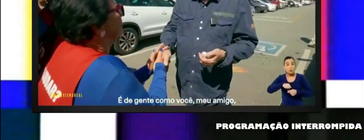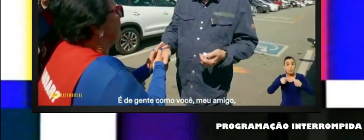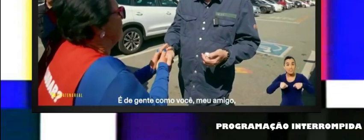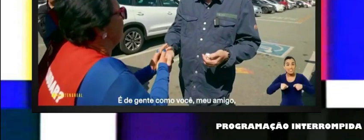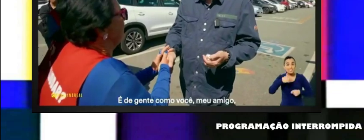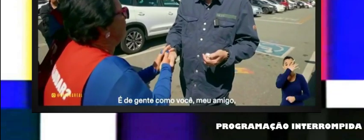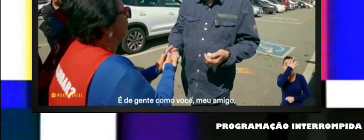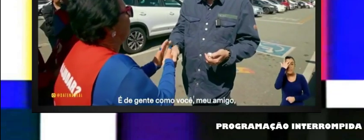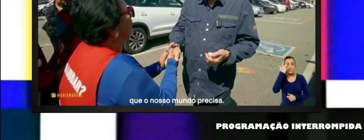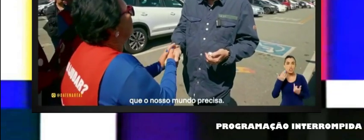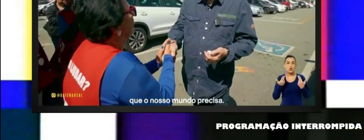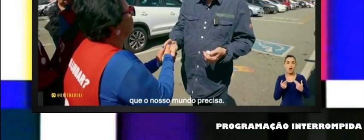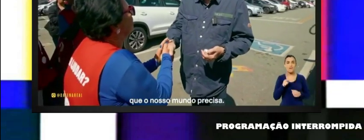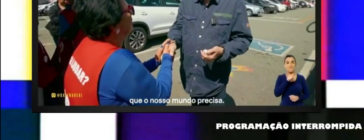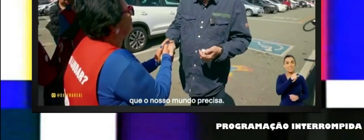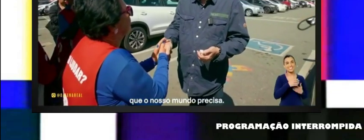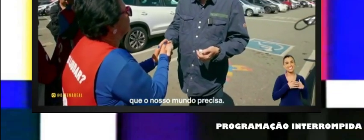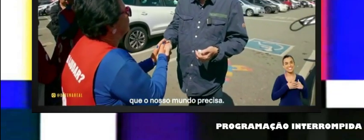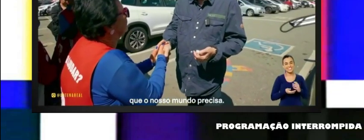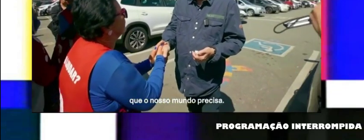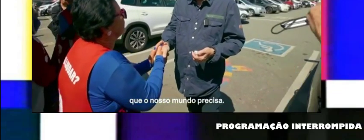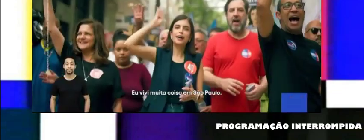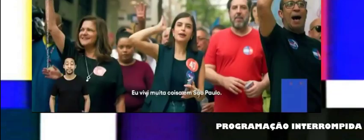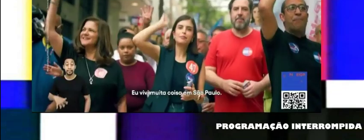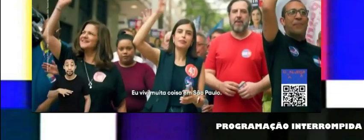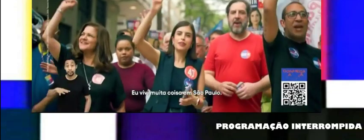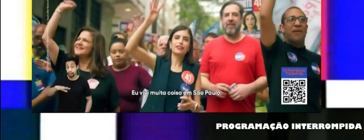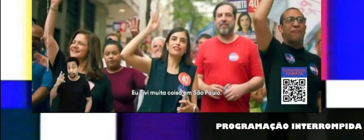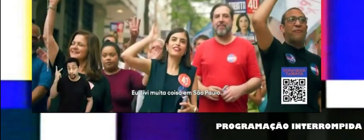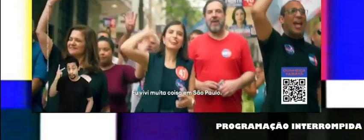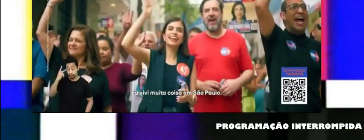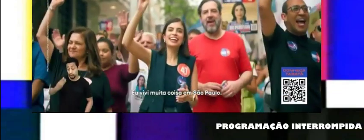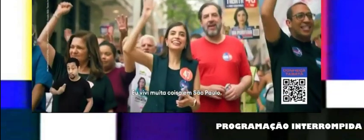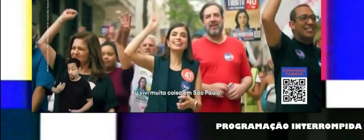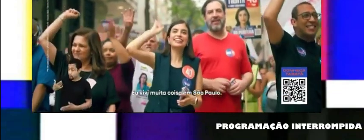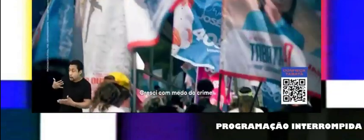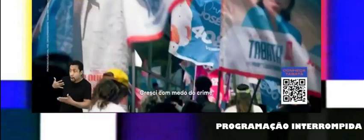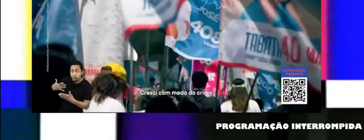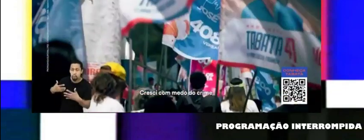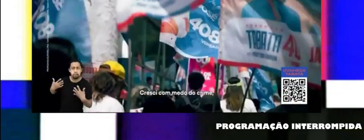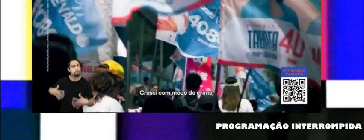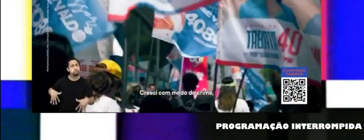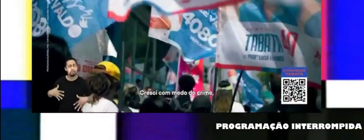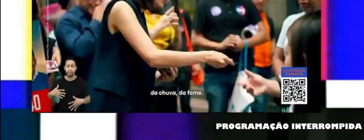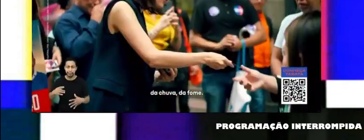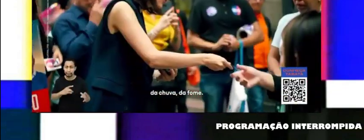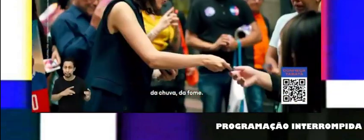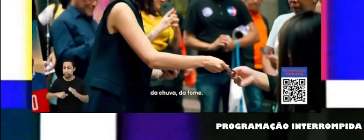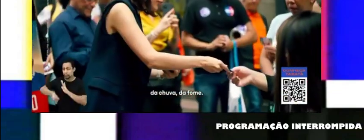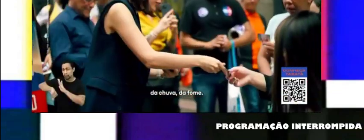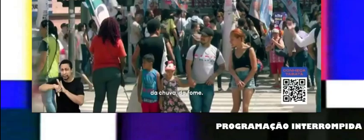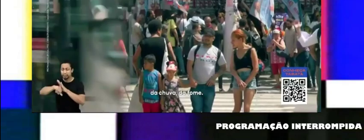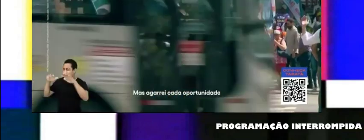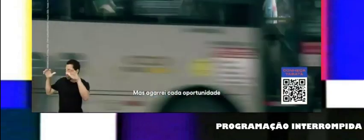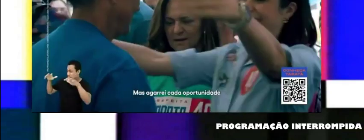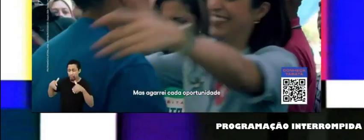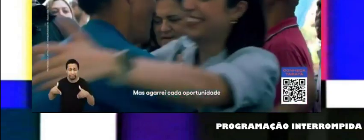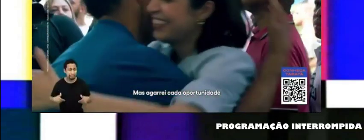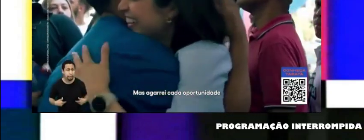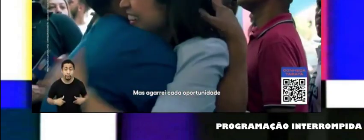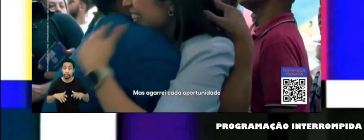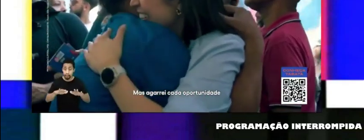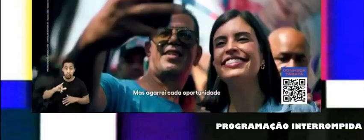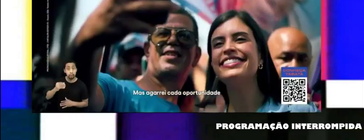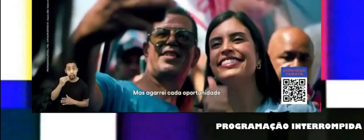como você, meu amigo. O nosso mundo precisa? Eu vivi muita coisa em São Paulo. Cresci com medo do crime, da chuva, da fome. Mas